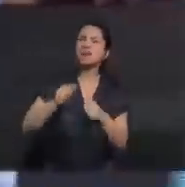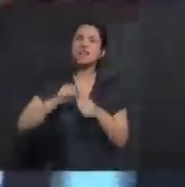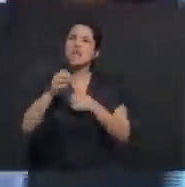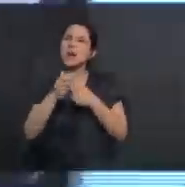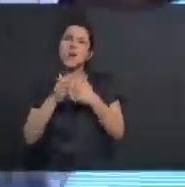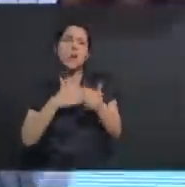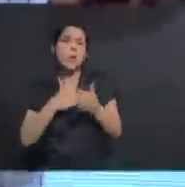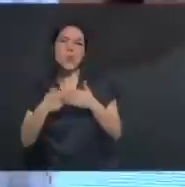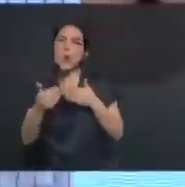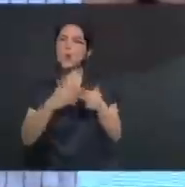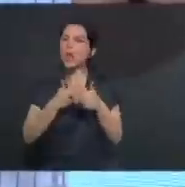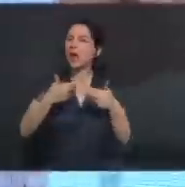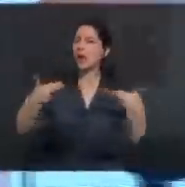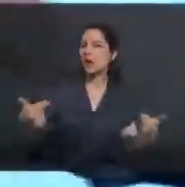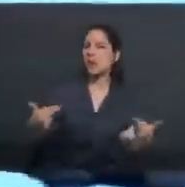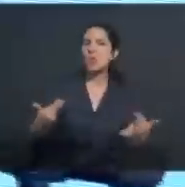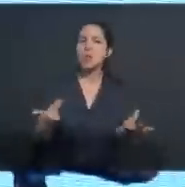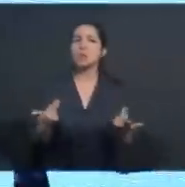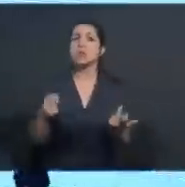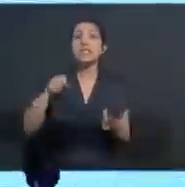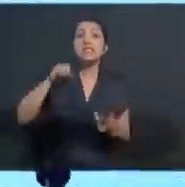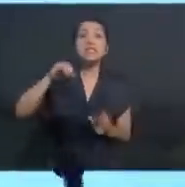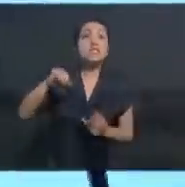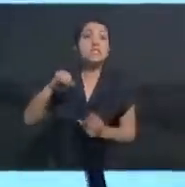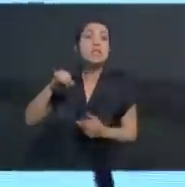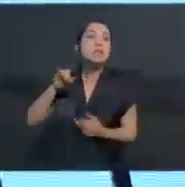meios. Não.